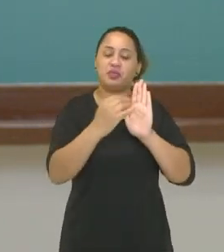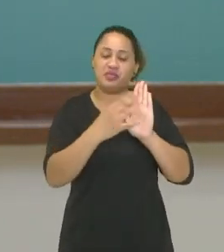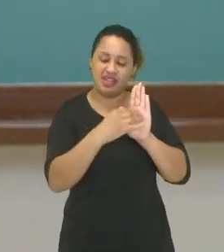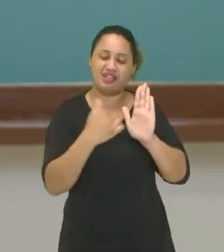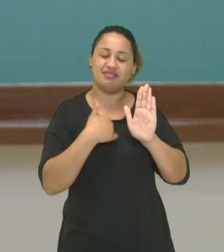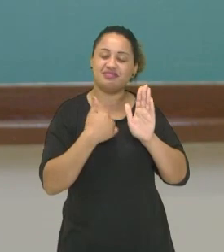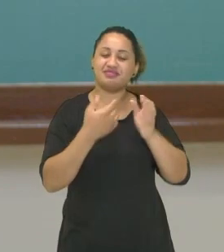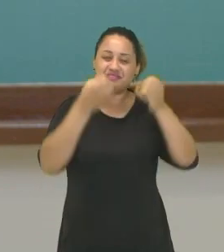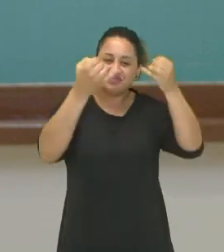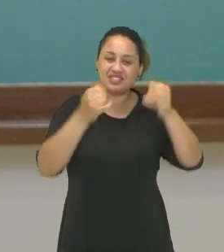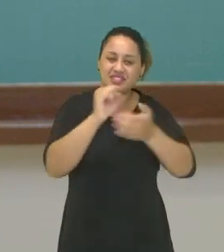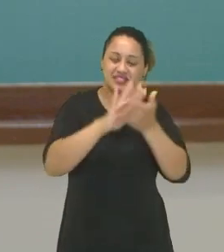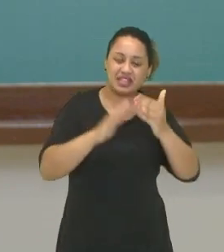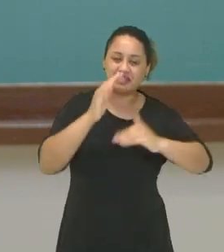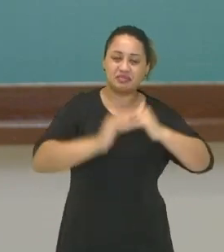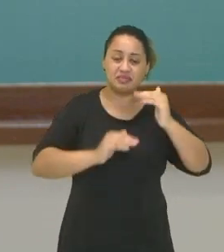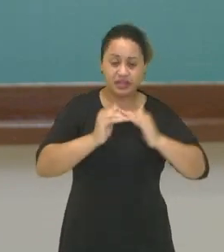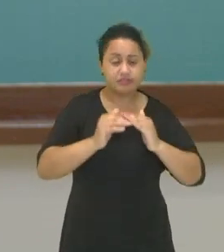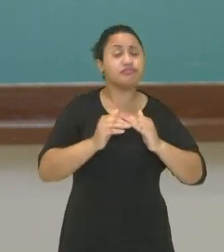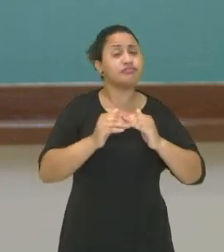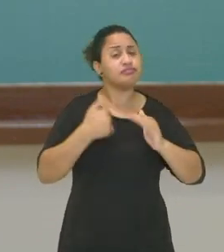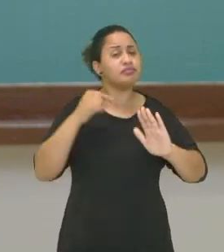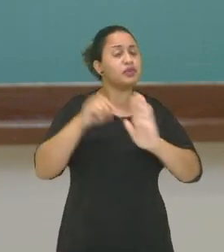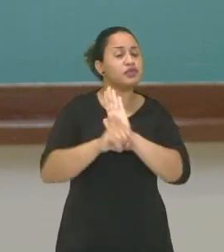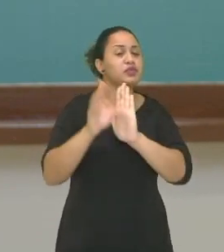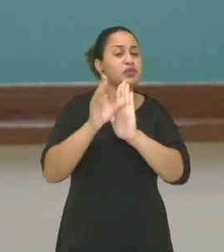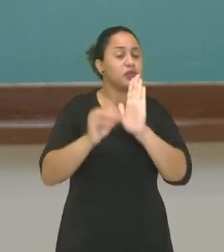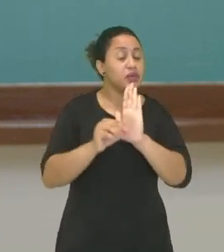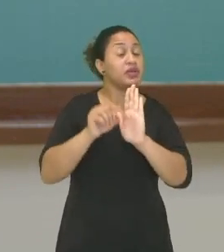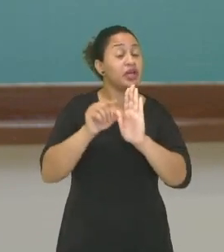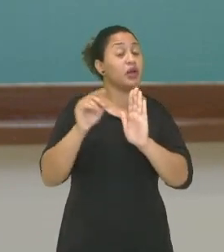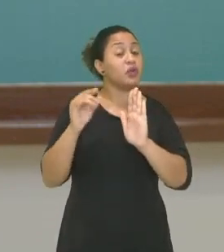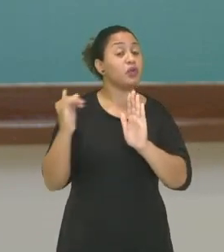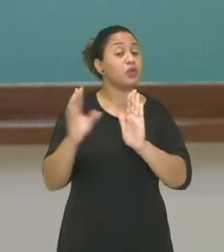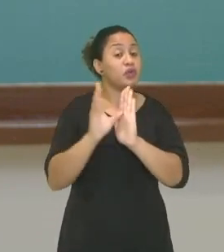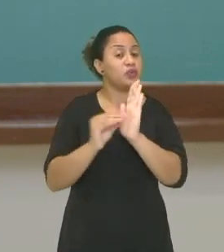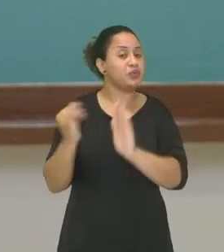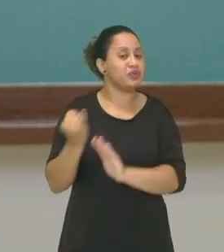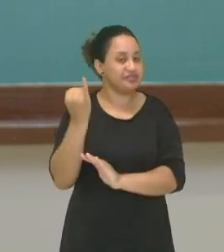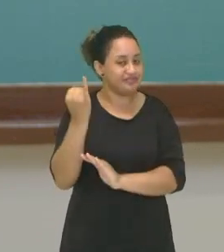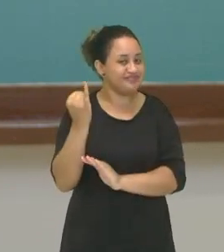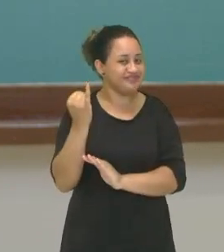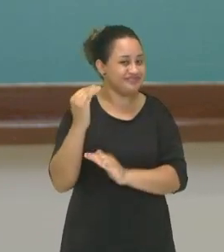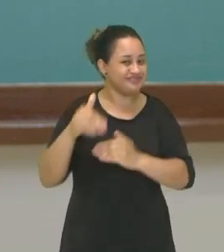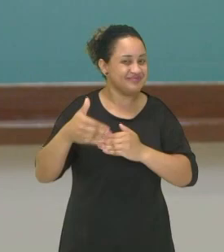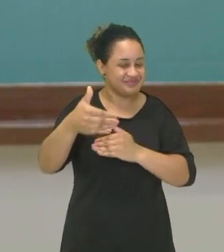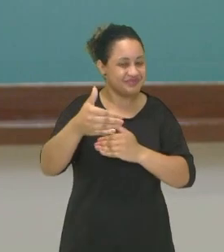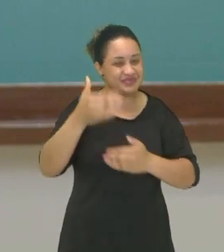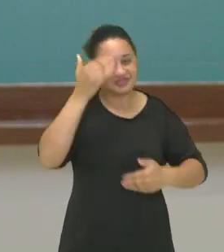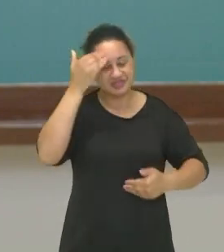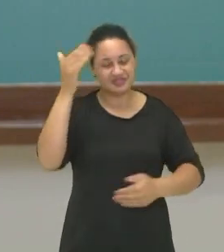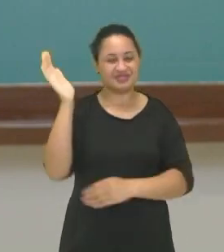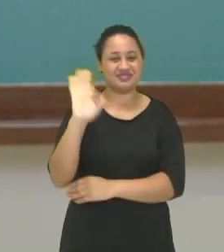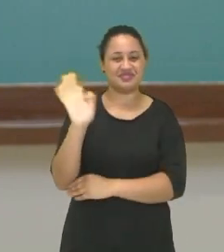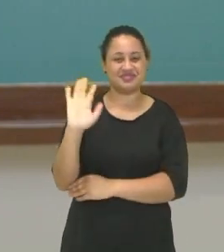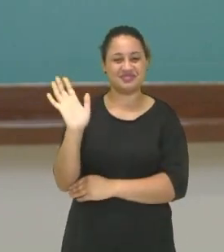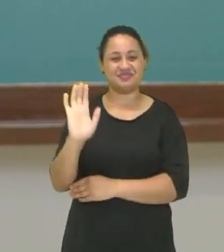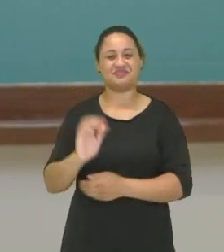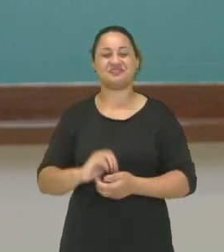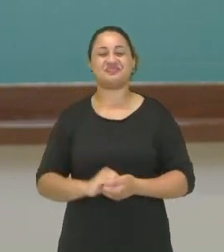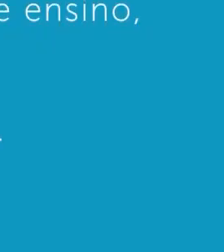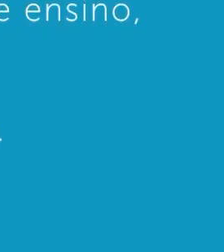tenta explicar, se aprofunda bem no assunto, porque você vai precisar muito disso daqui para frente, tá bom? Beleza, gente? Obrigado e até uma próxima.